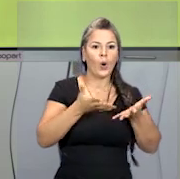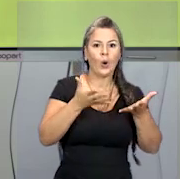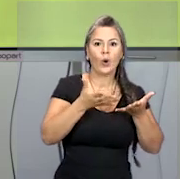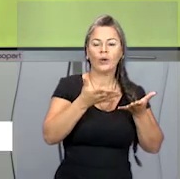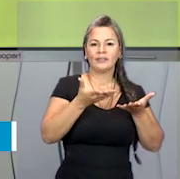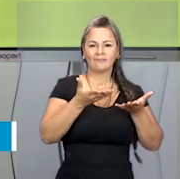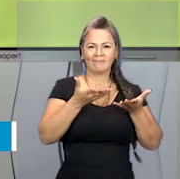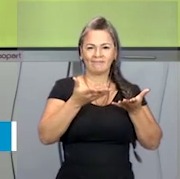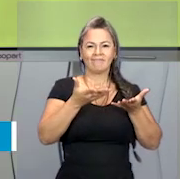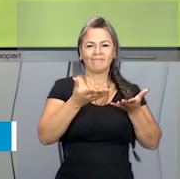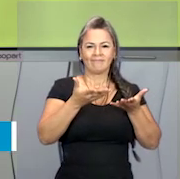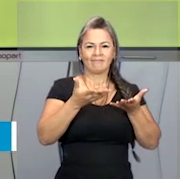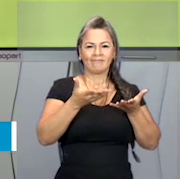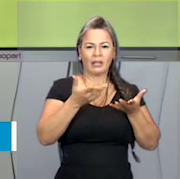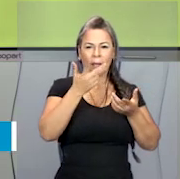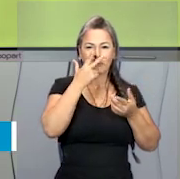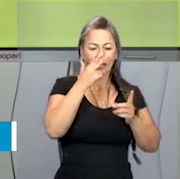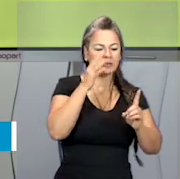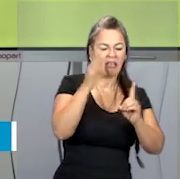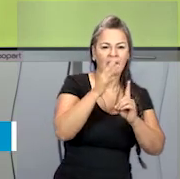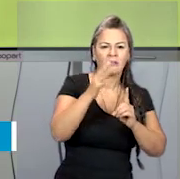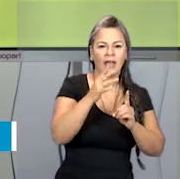direitos, inclusive da moradia.